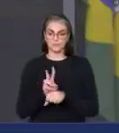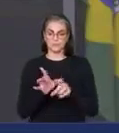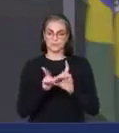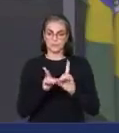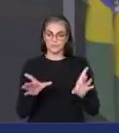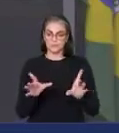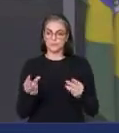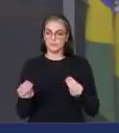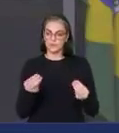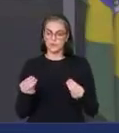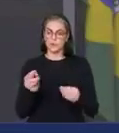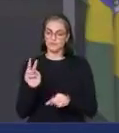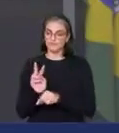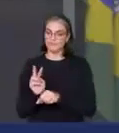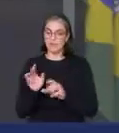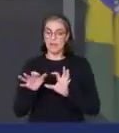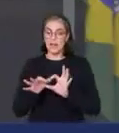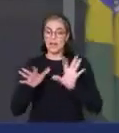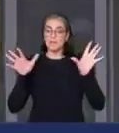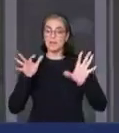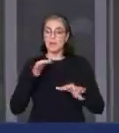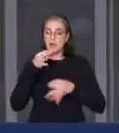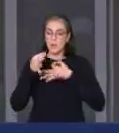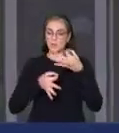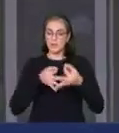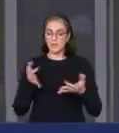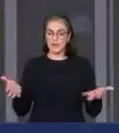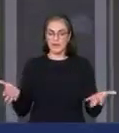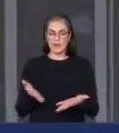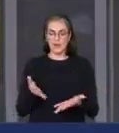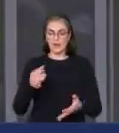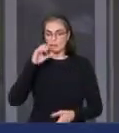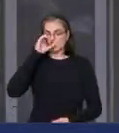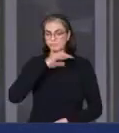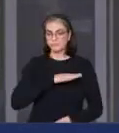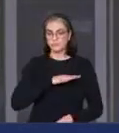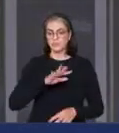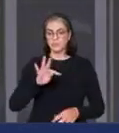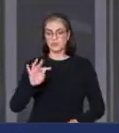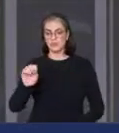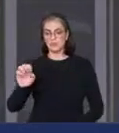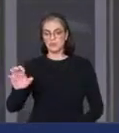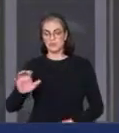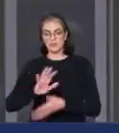liberdade de expressão, que está sendo assassinada pelo Tribunal Superior Eleitoral. Muito obrigado, presidente.